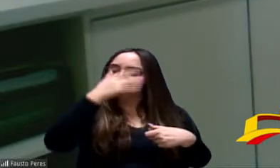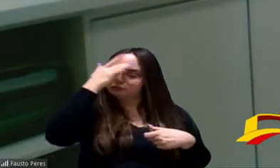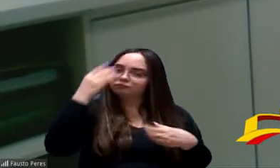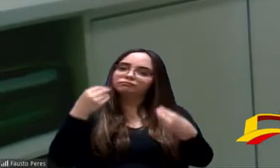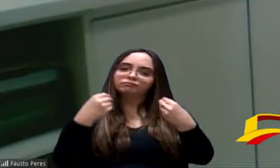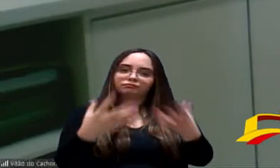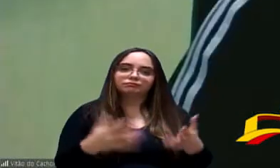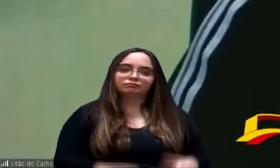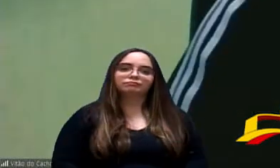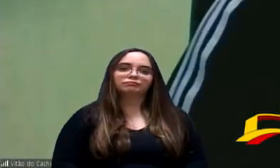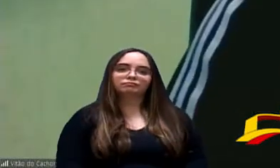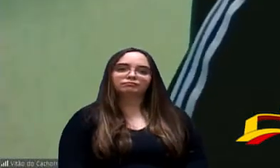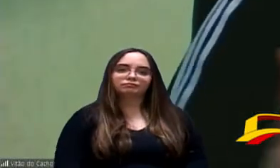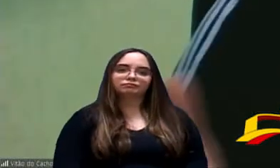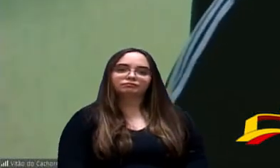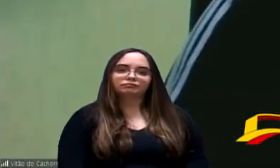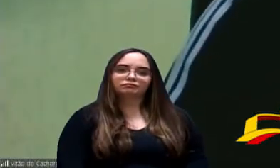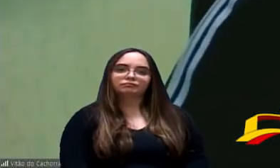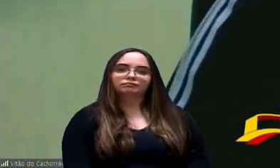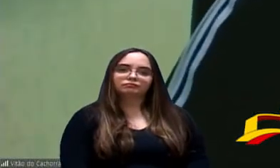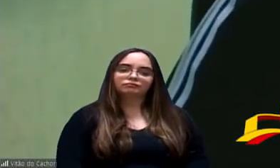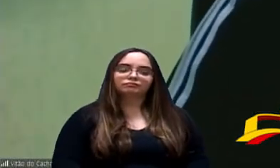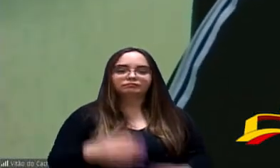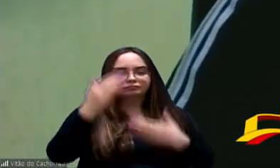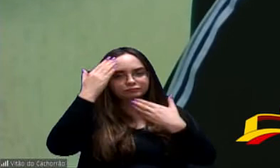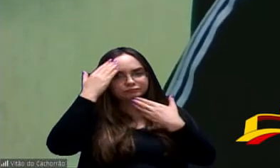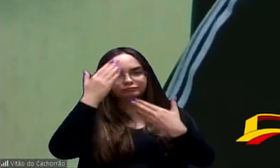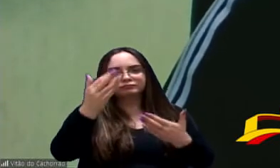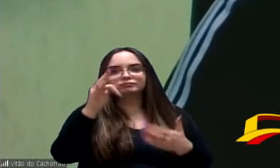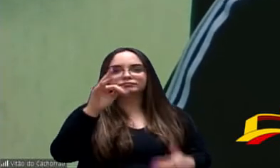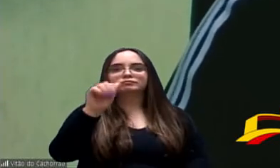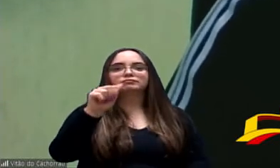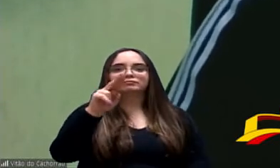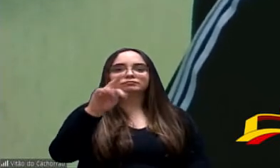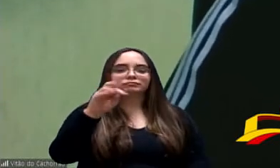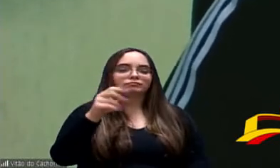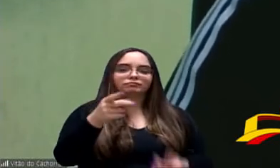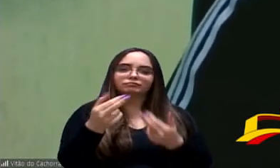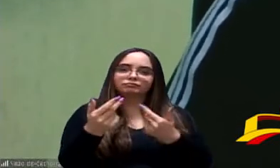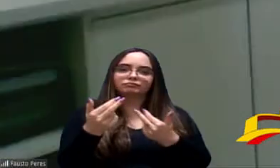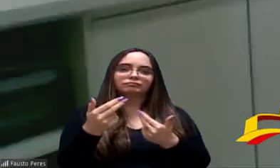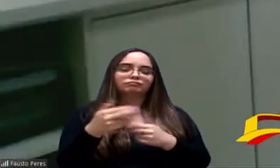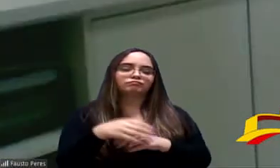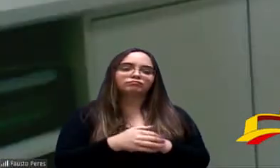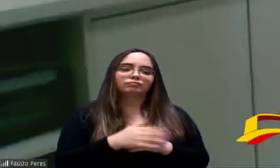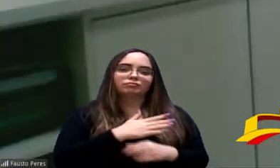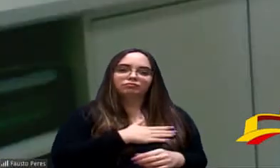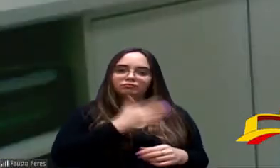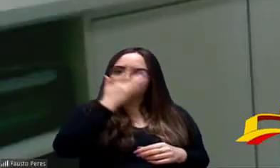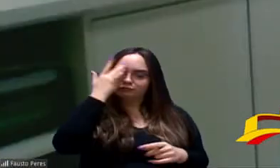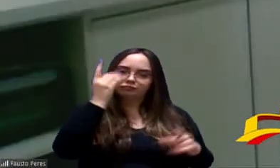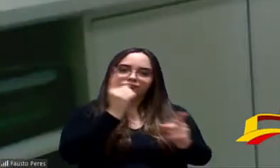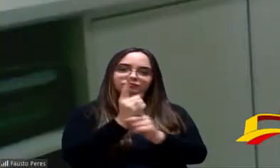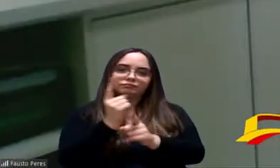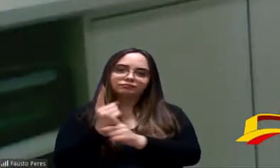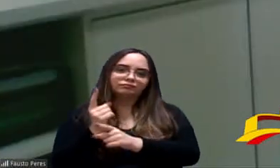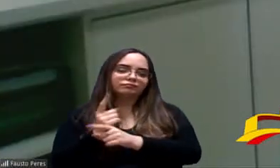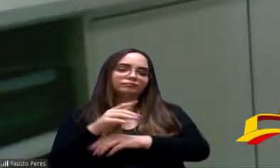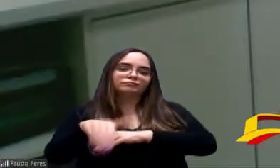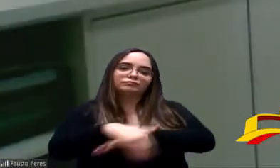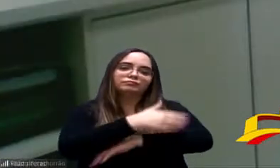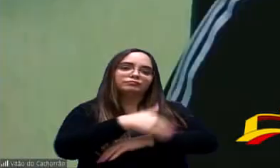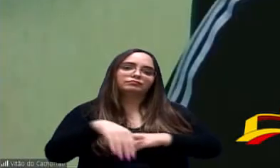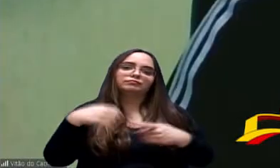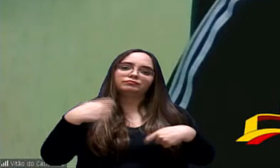da prefeitura. Fausto, quero agradecer, que você é um vereador do povão também. Sim. Os bairros rurais, a principal tem que ser asfaltada, onde